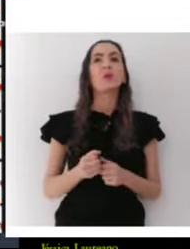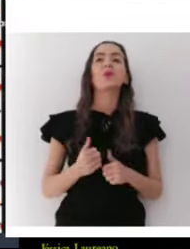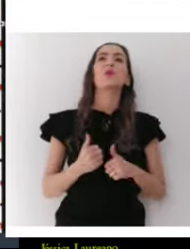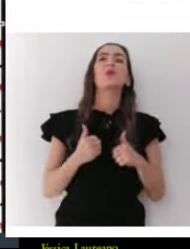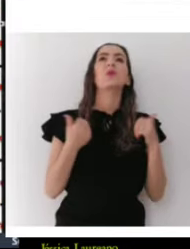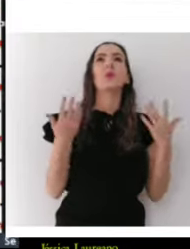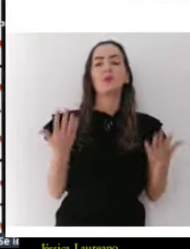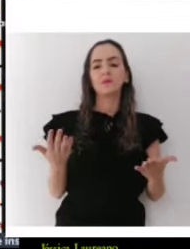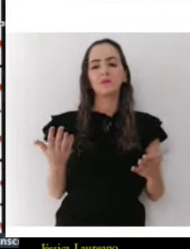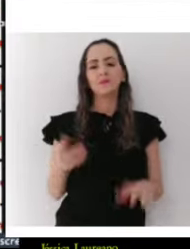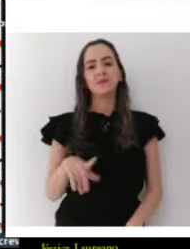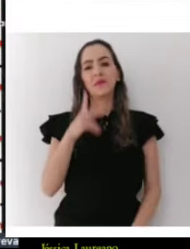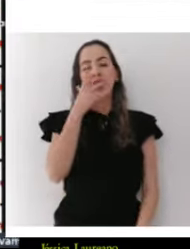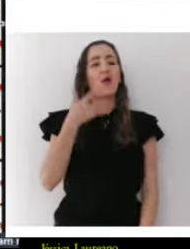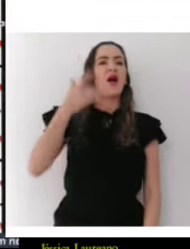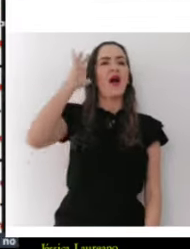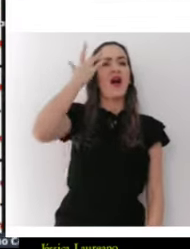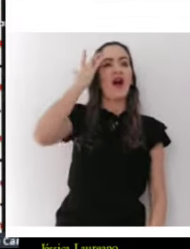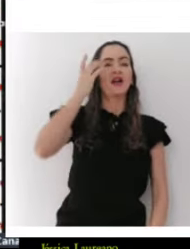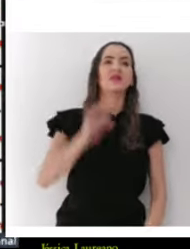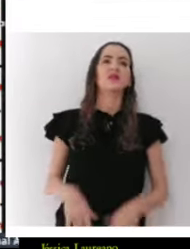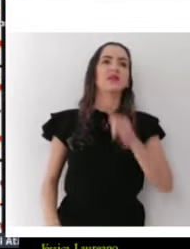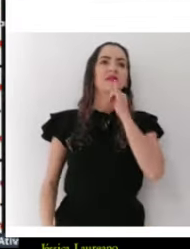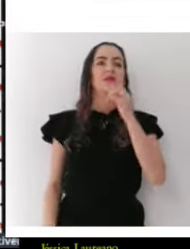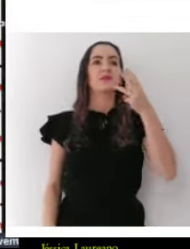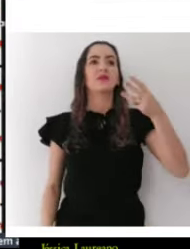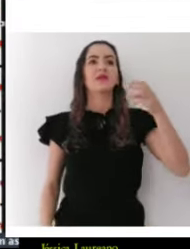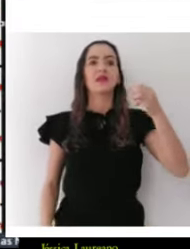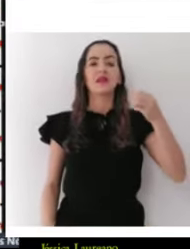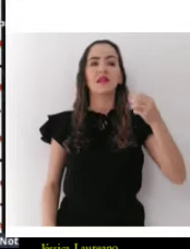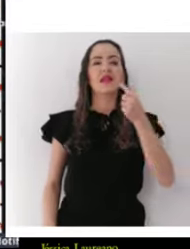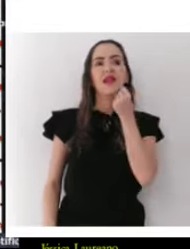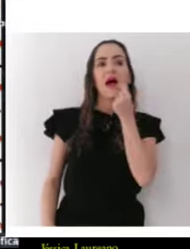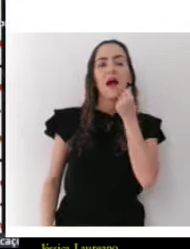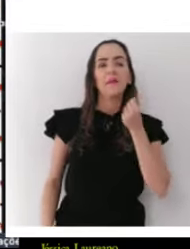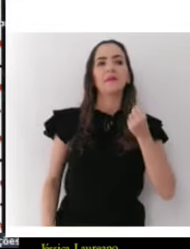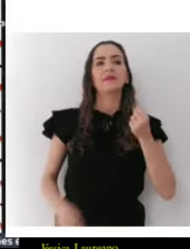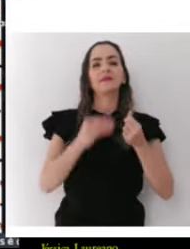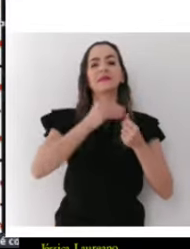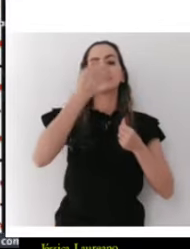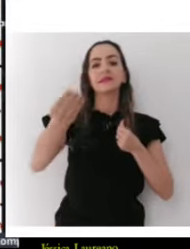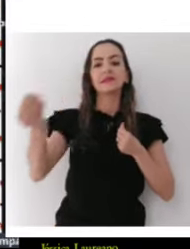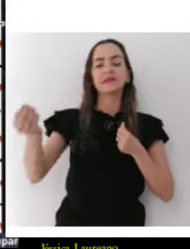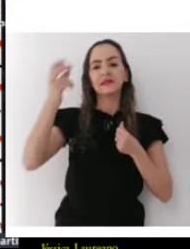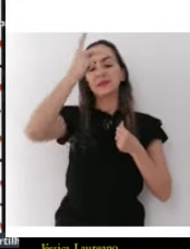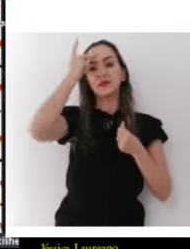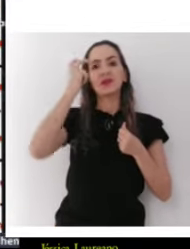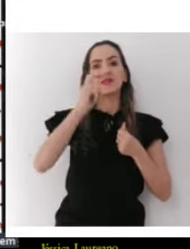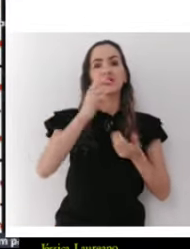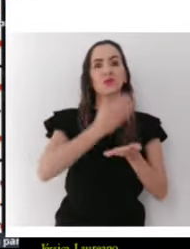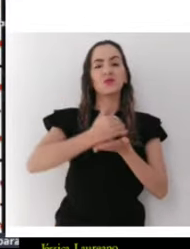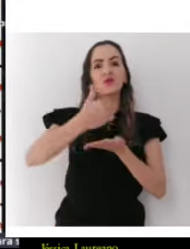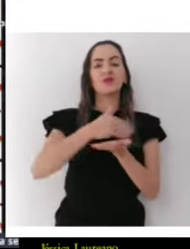assim, 30 lápis para dividir para 5 pessoas. Deve ser uns 5. Aí você testa.